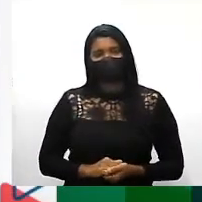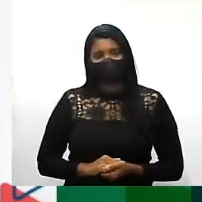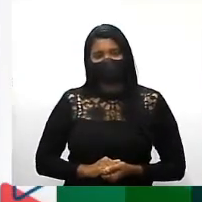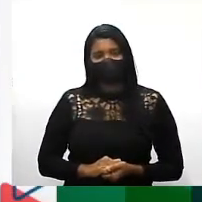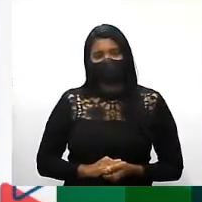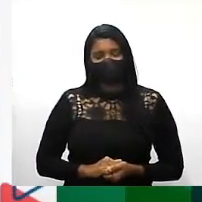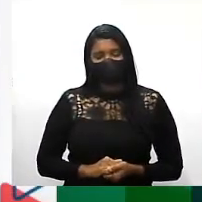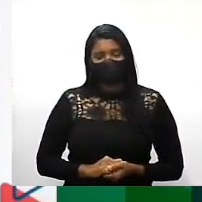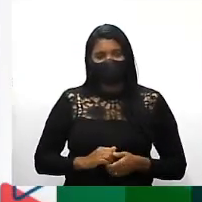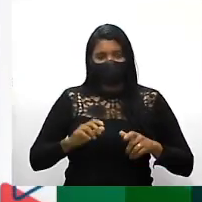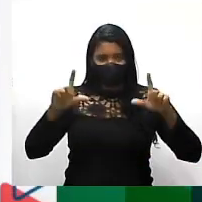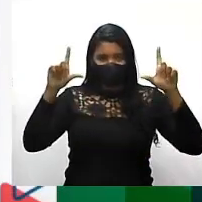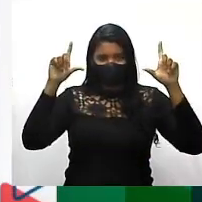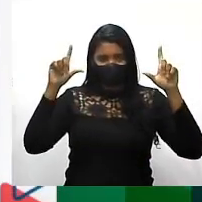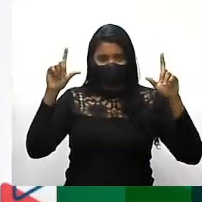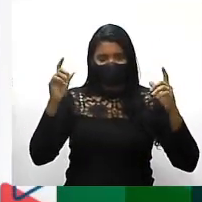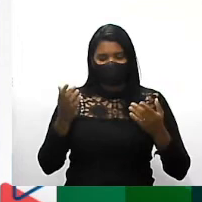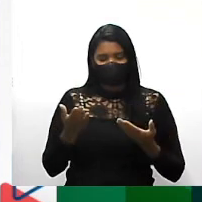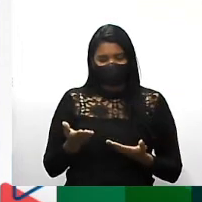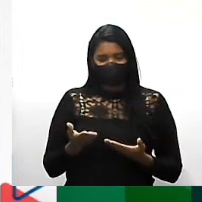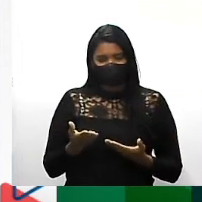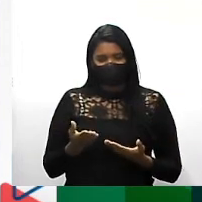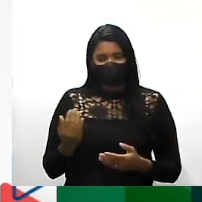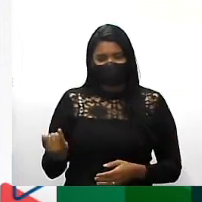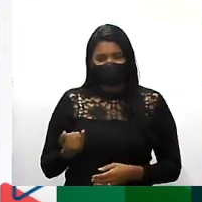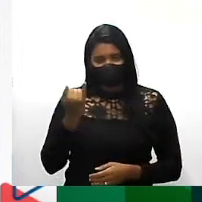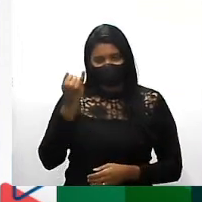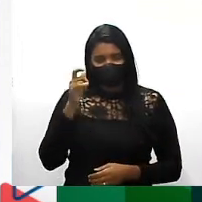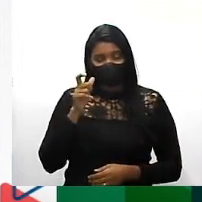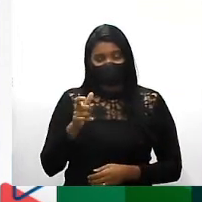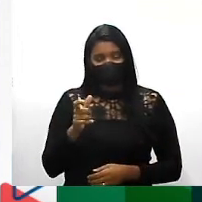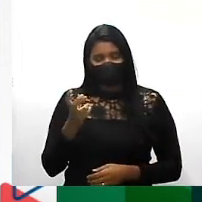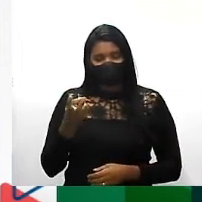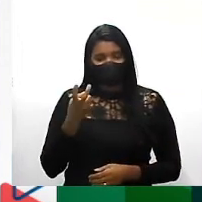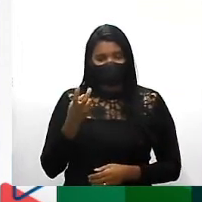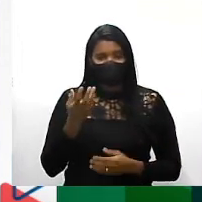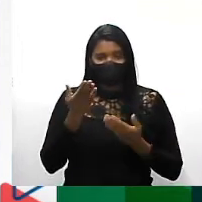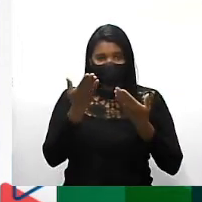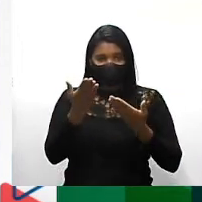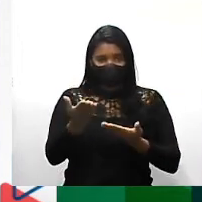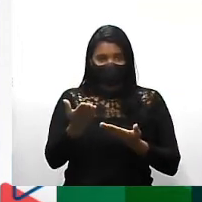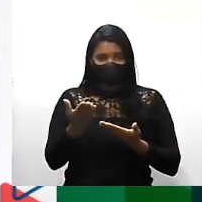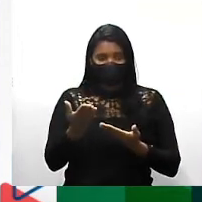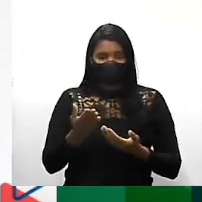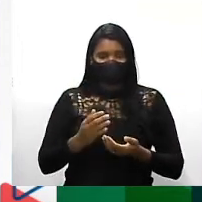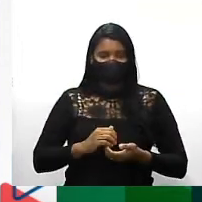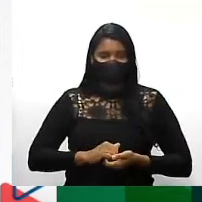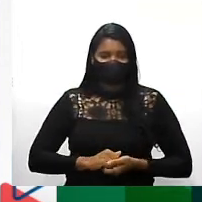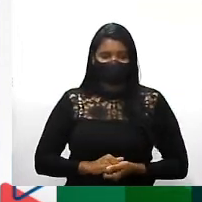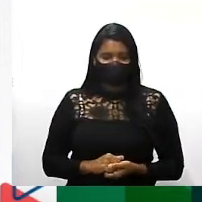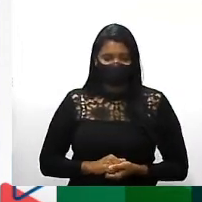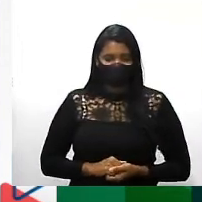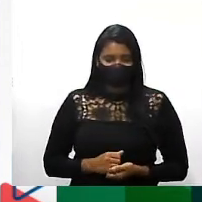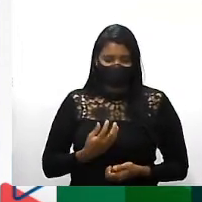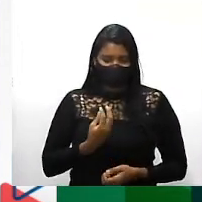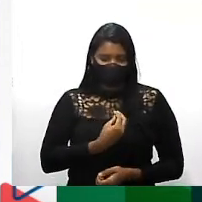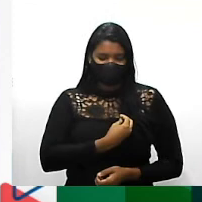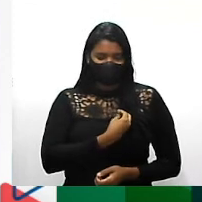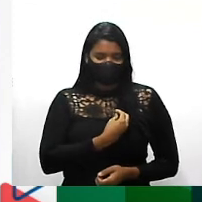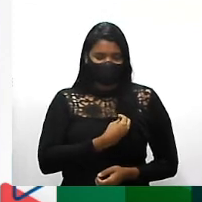imagem eu achei ela bem interessante e forte, porque é como se você tivesse com a